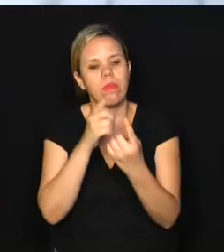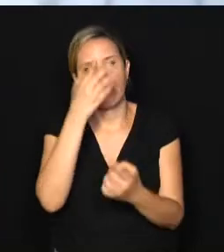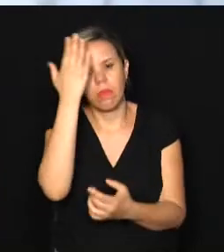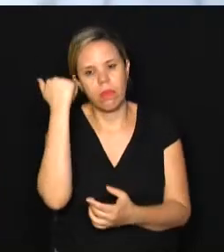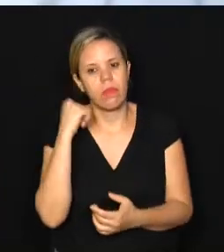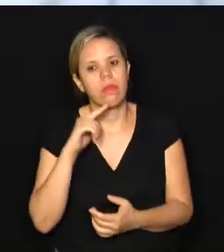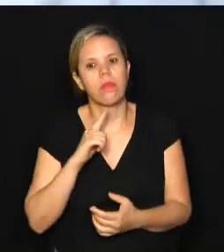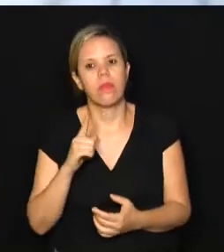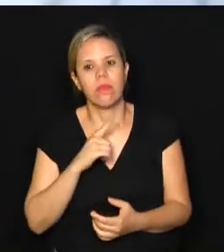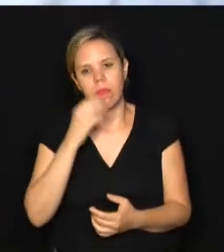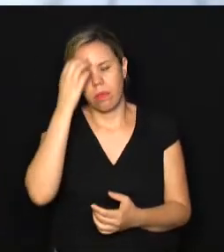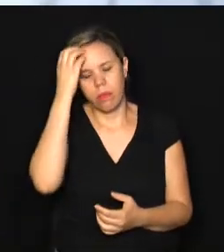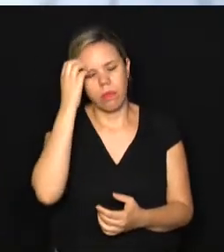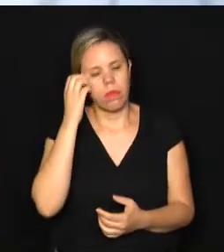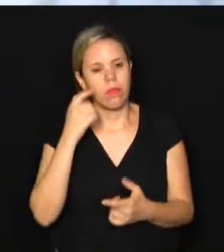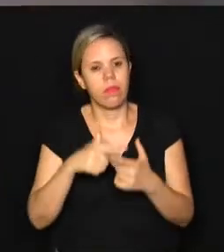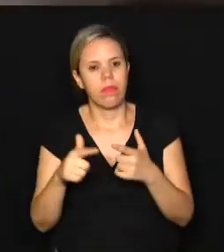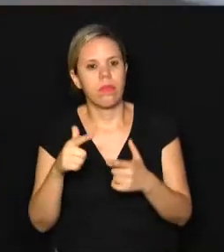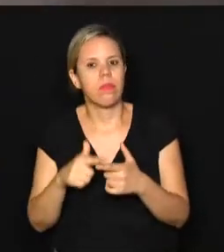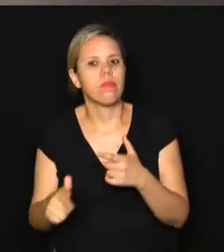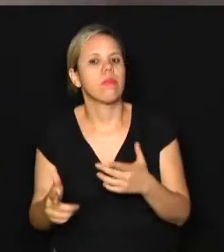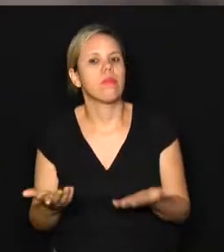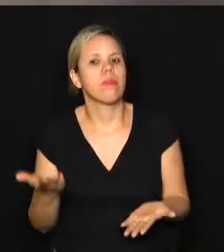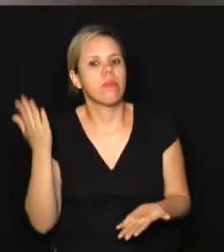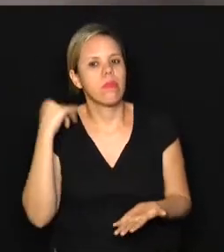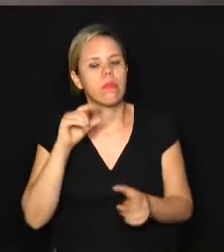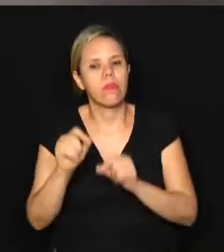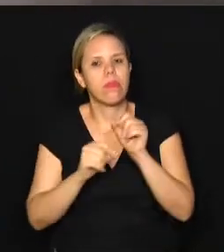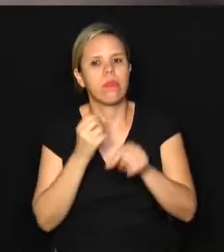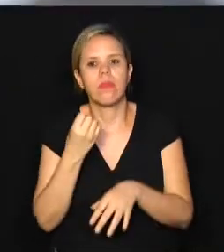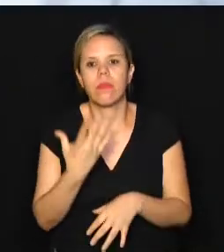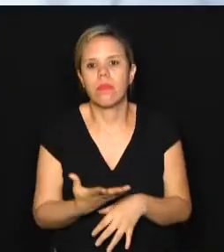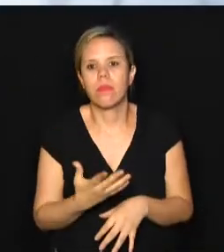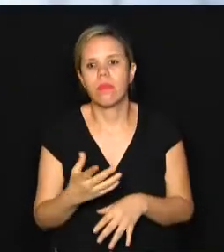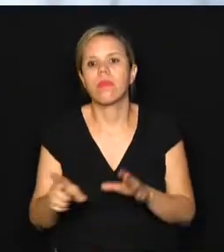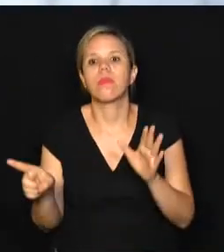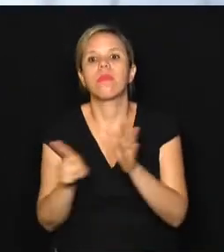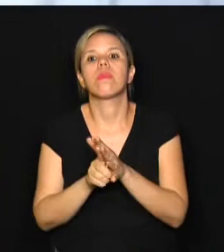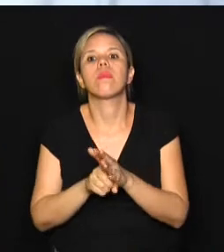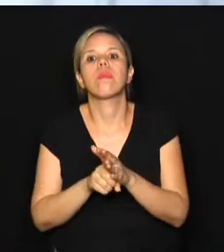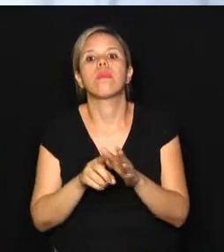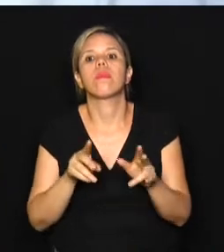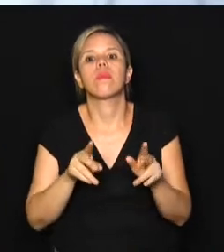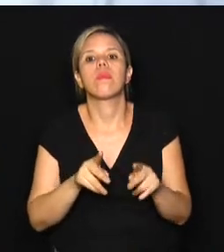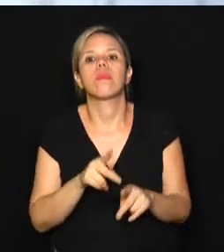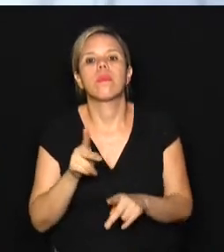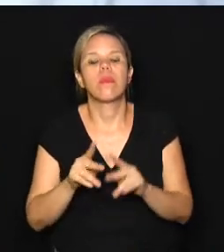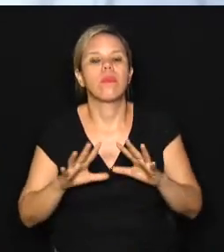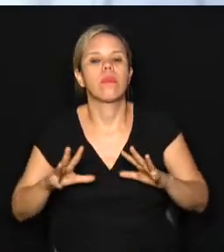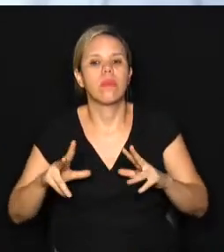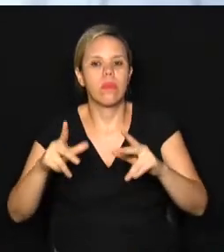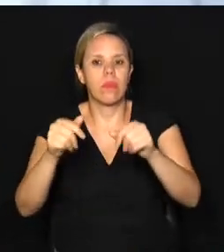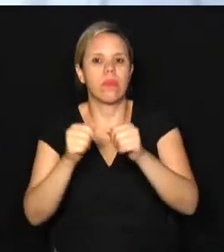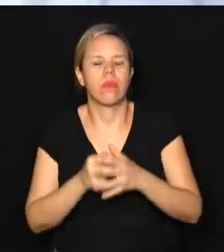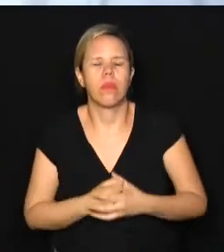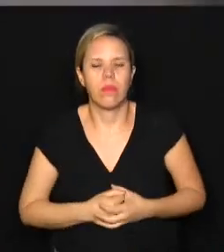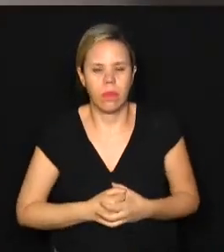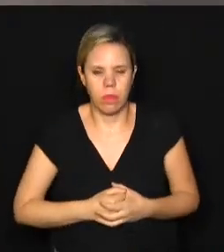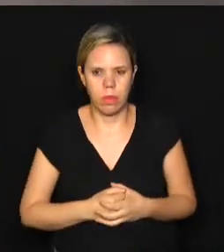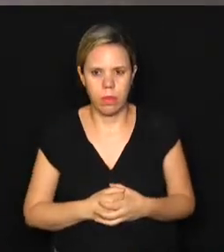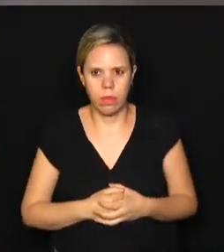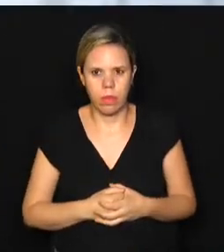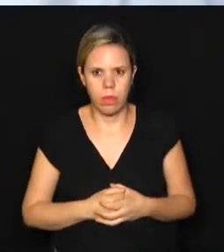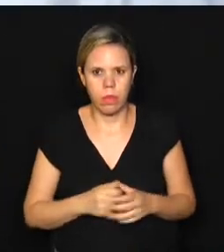interesse da especulação imobiliária. A gente sabe muito bem de quem são as propriedades em torno dessa